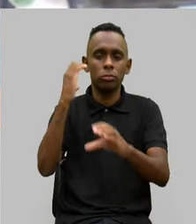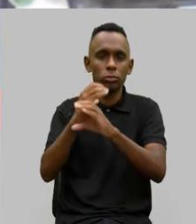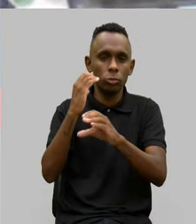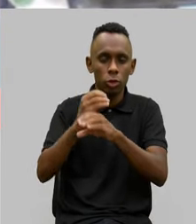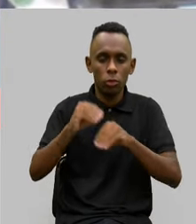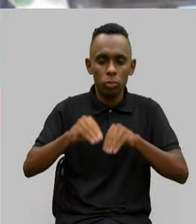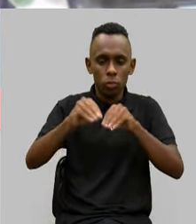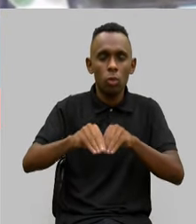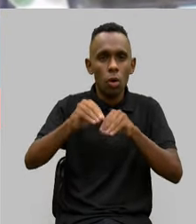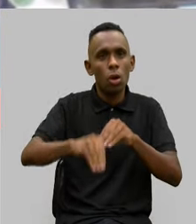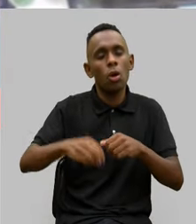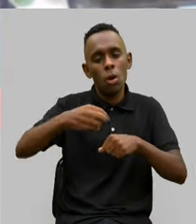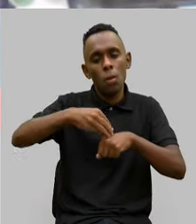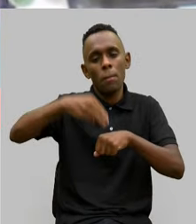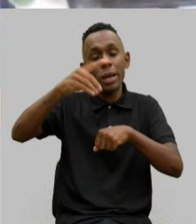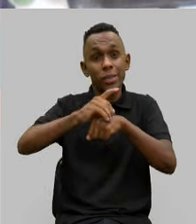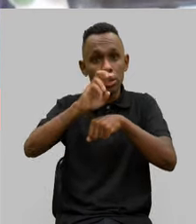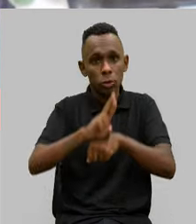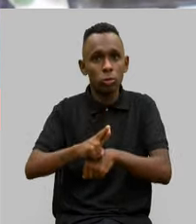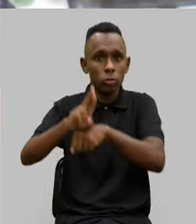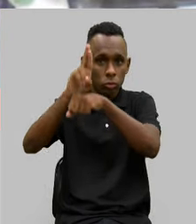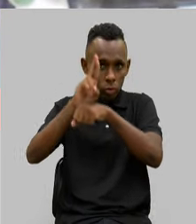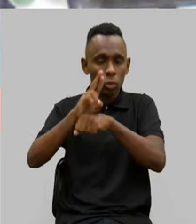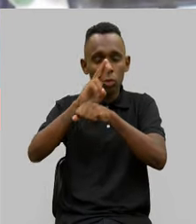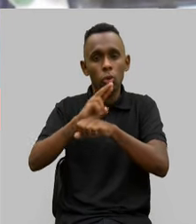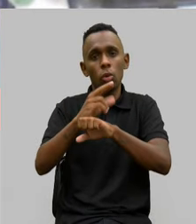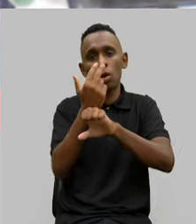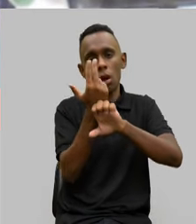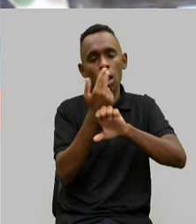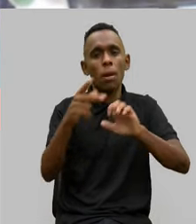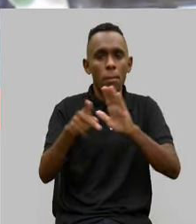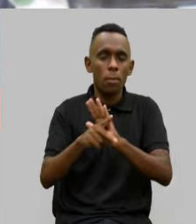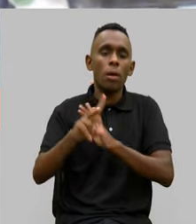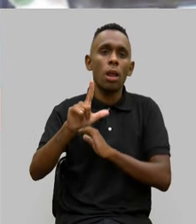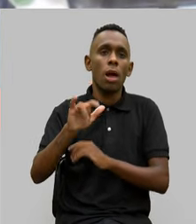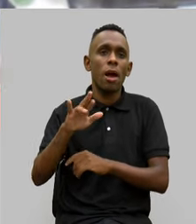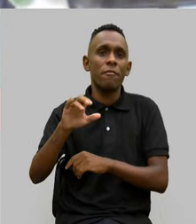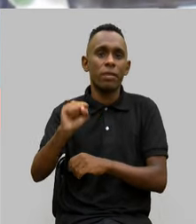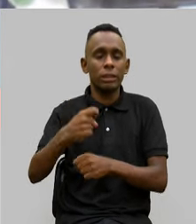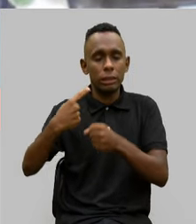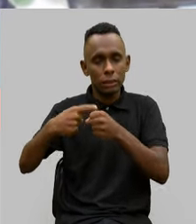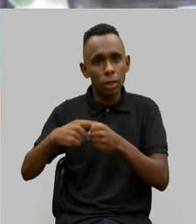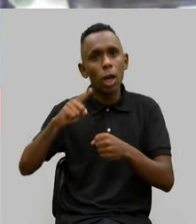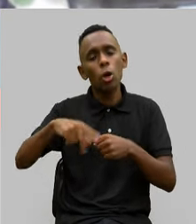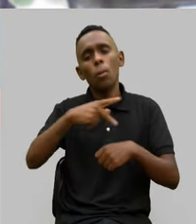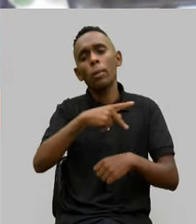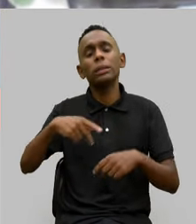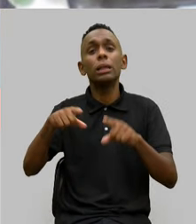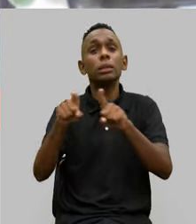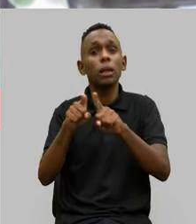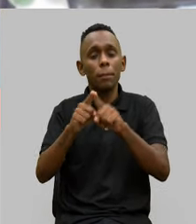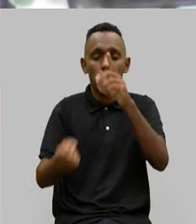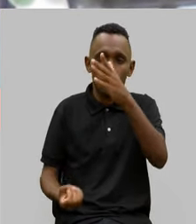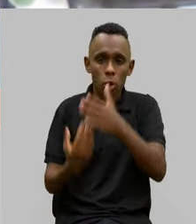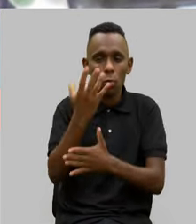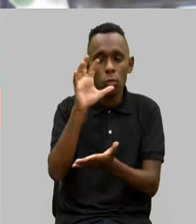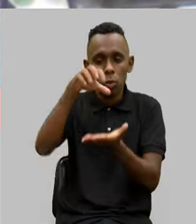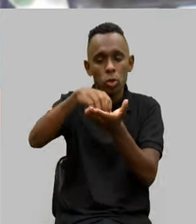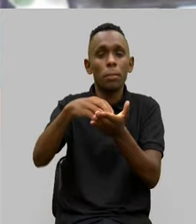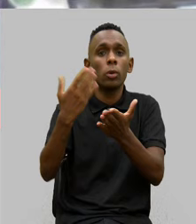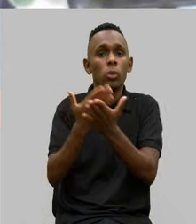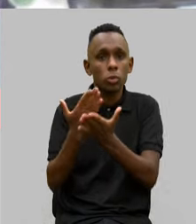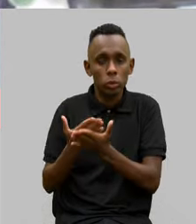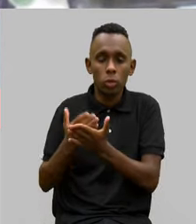sou mestre e doutorando em entomologia pela Universidade Federal de Lavras e também sou Presidente e fundadora do Núcleo de Estudos